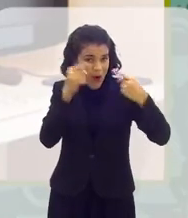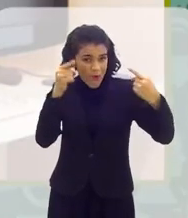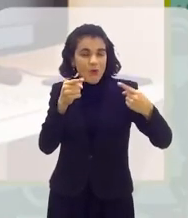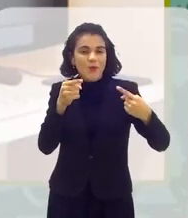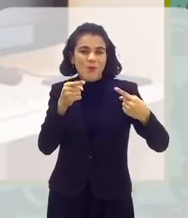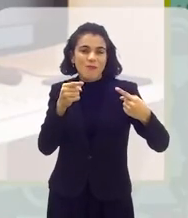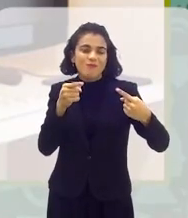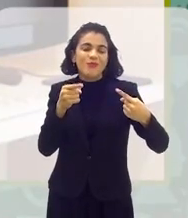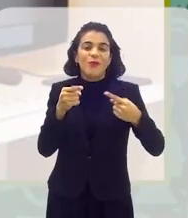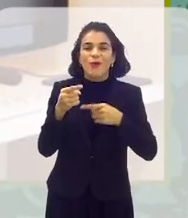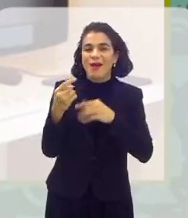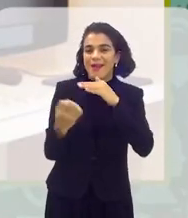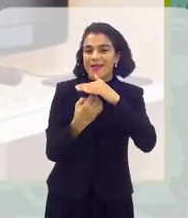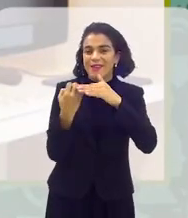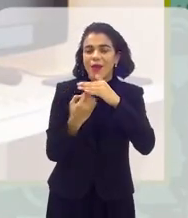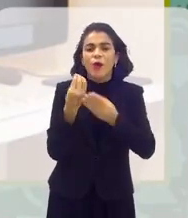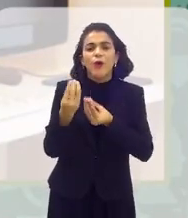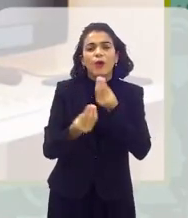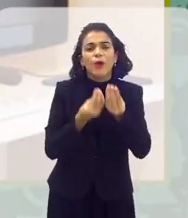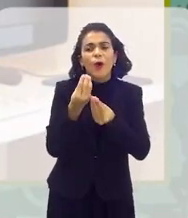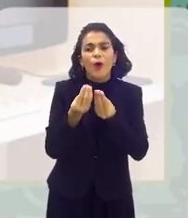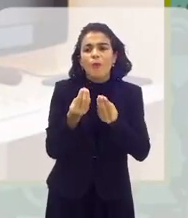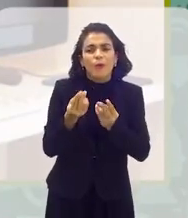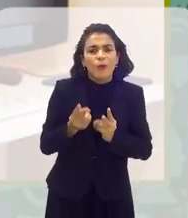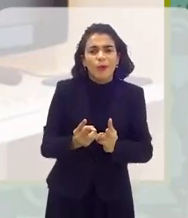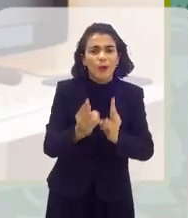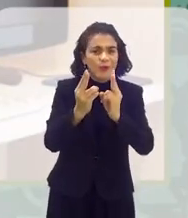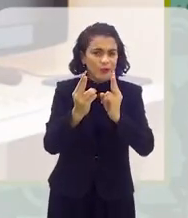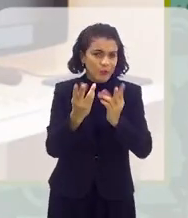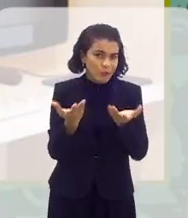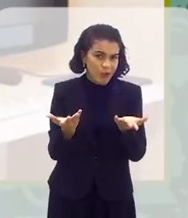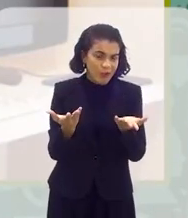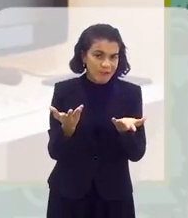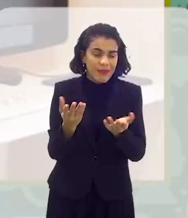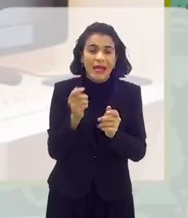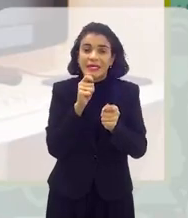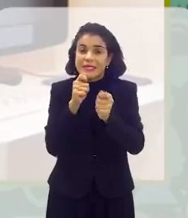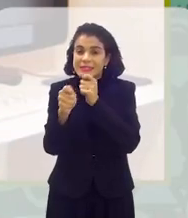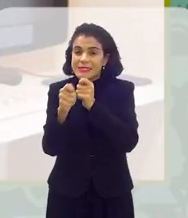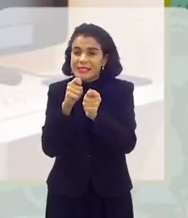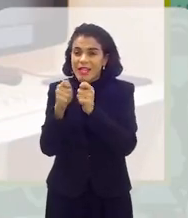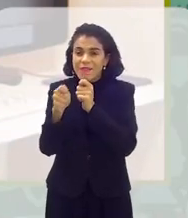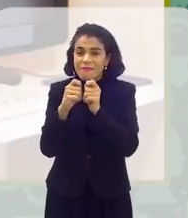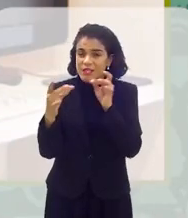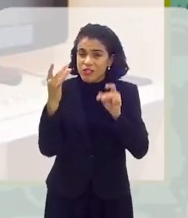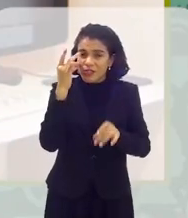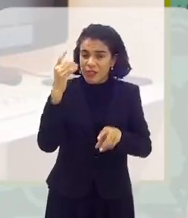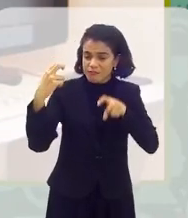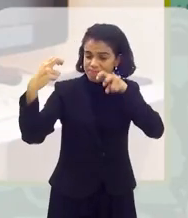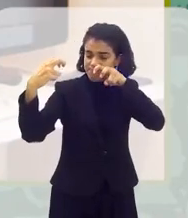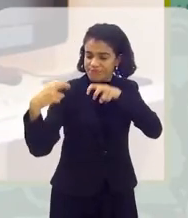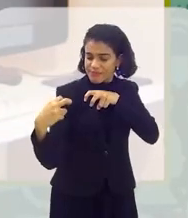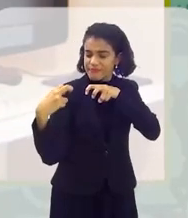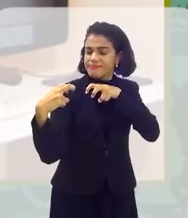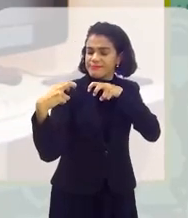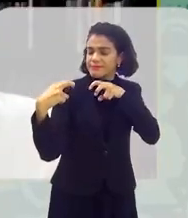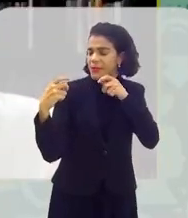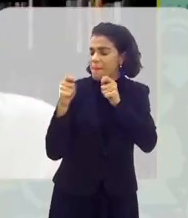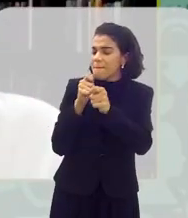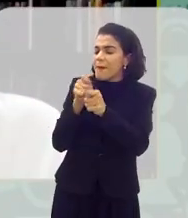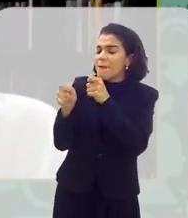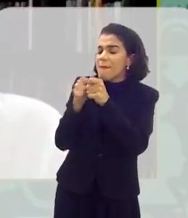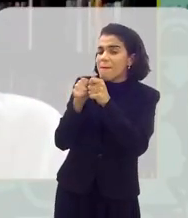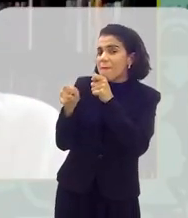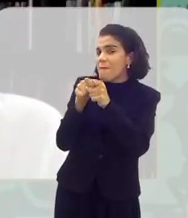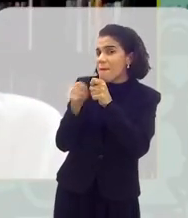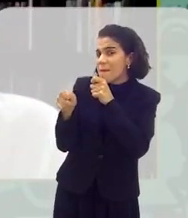né deu mete lá com a empresa é como que continua esse processo aquela aquela entrevista pessoal né que